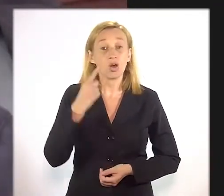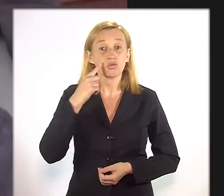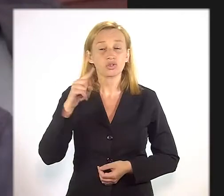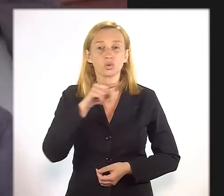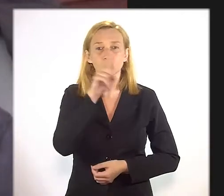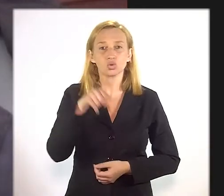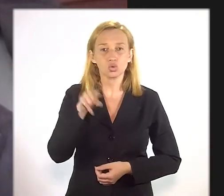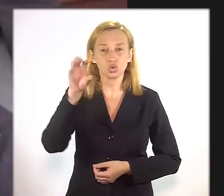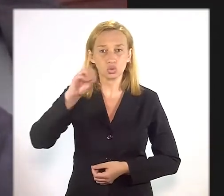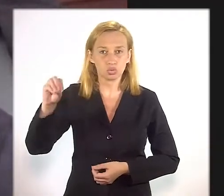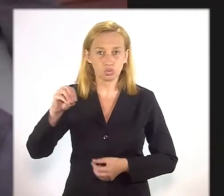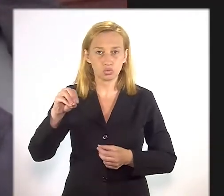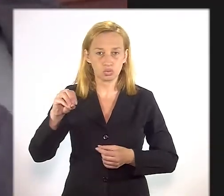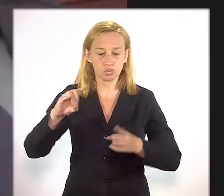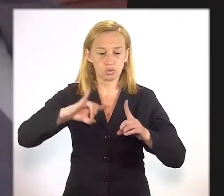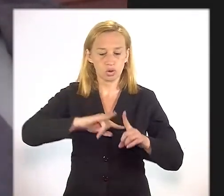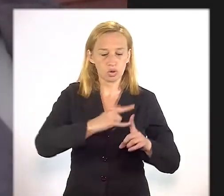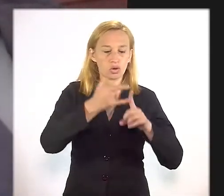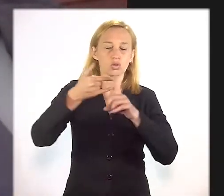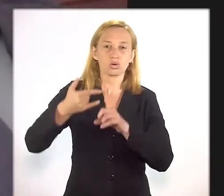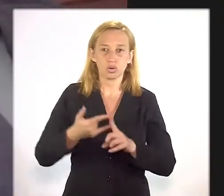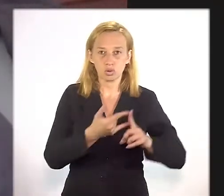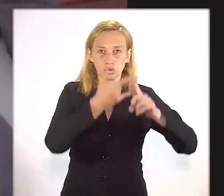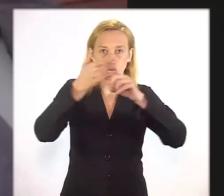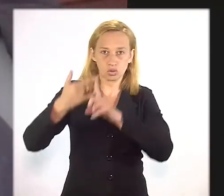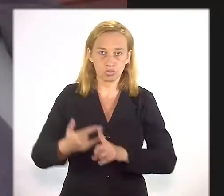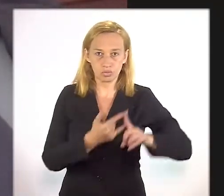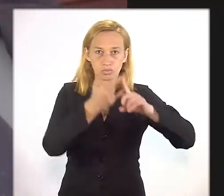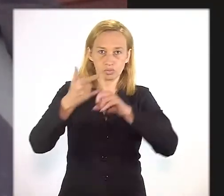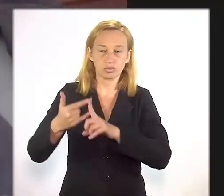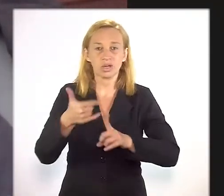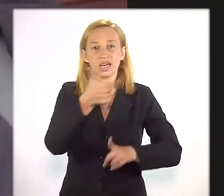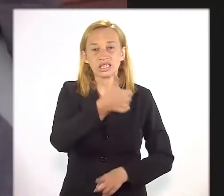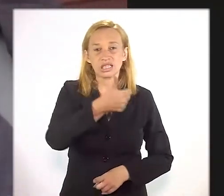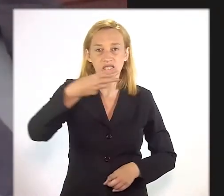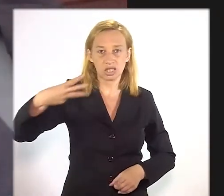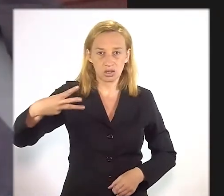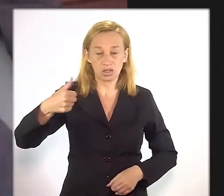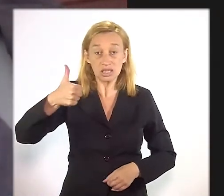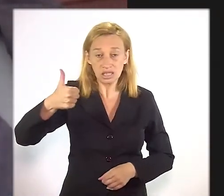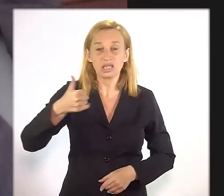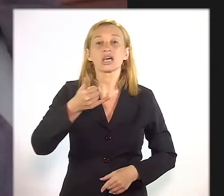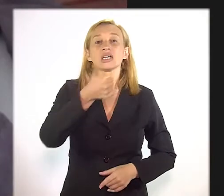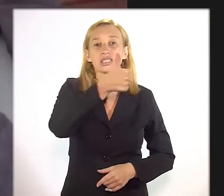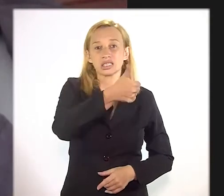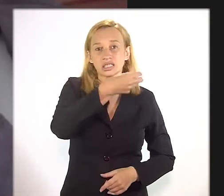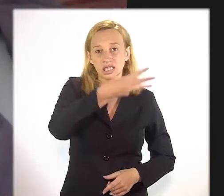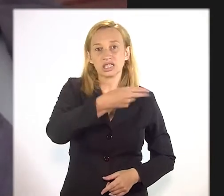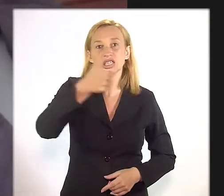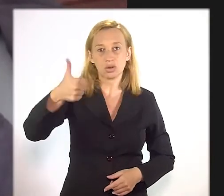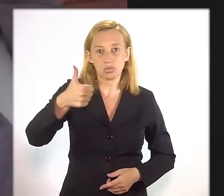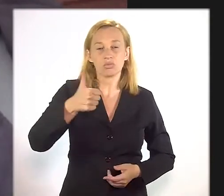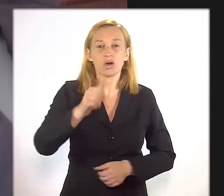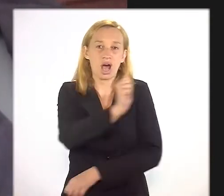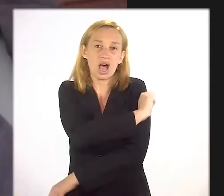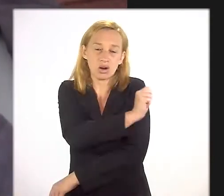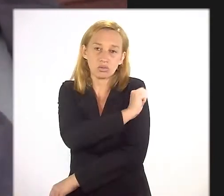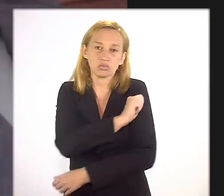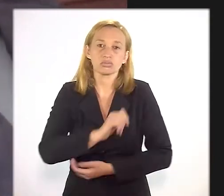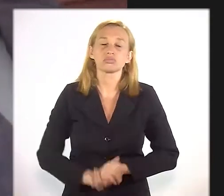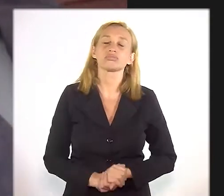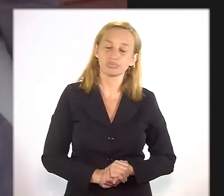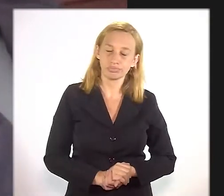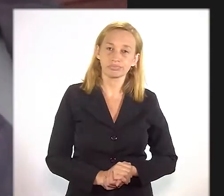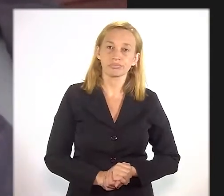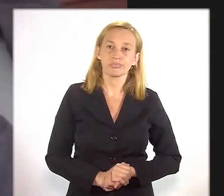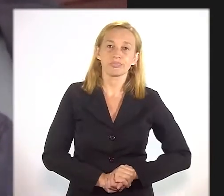assistiram, por Zoom, assistiam, e eu, com as 7 professoras e os 38 alunos, pedi às 7 professoras para entrar em contacto